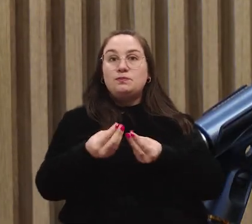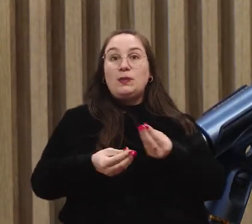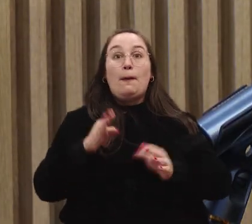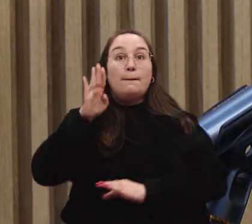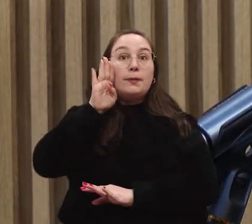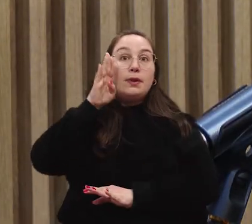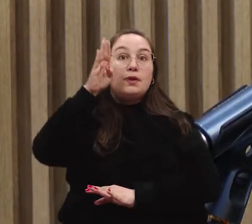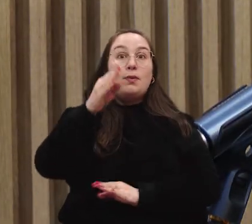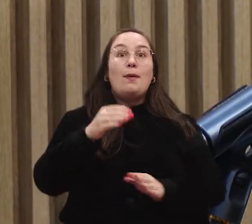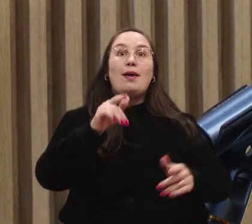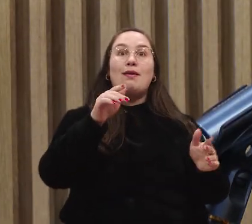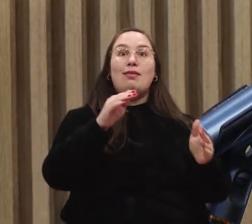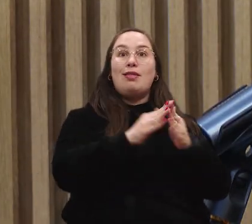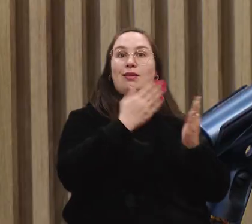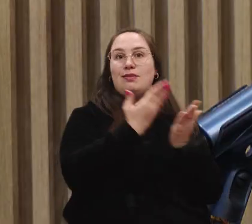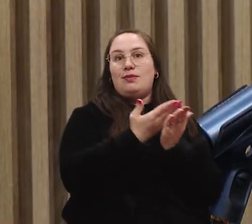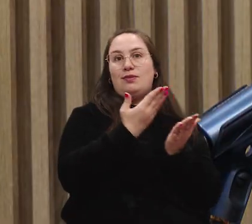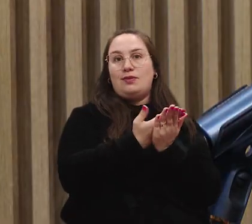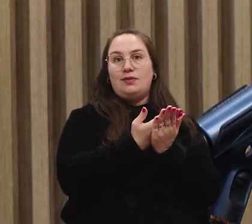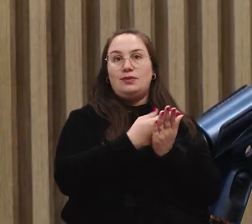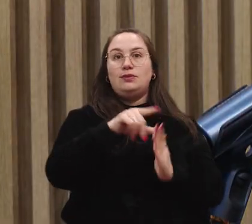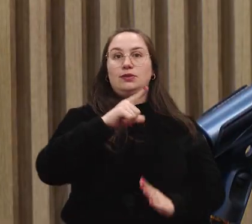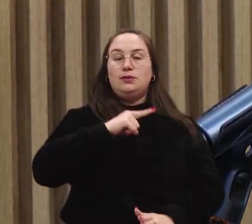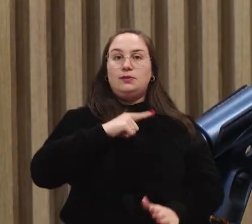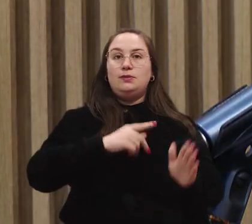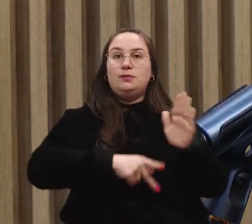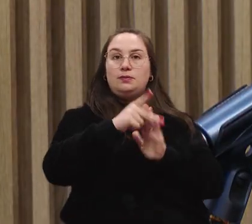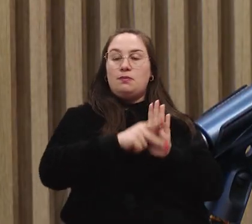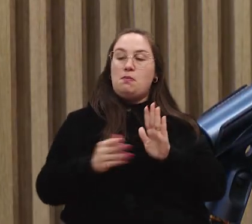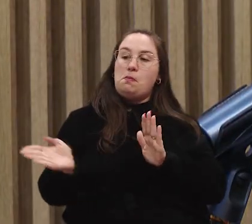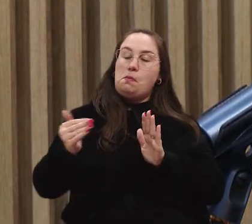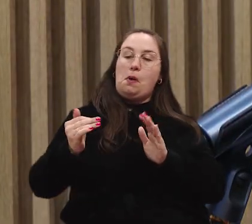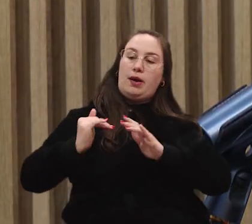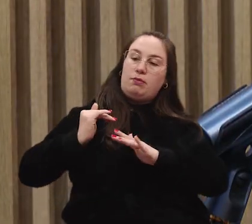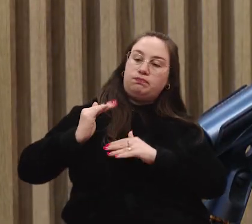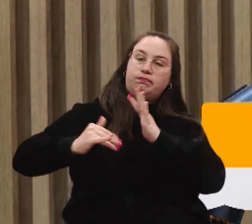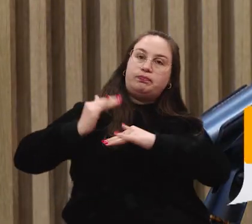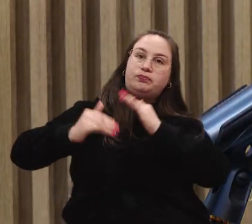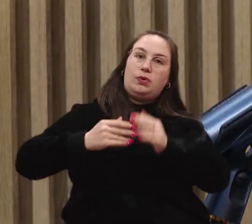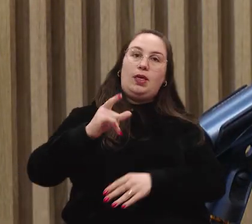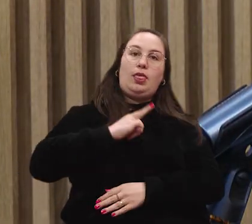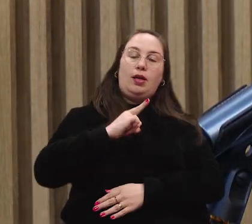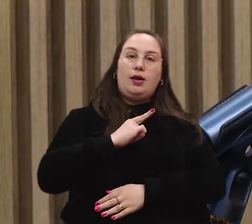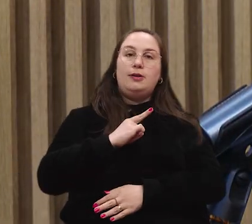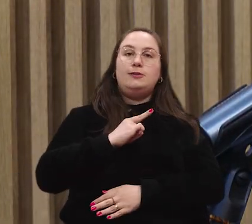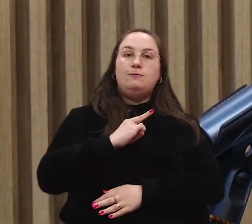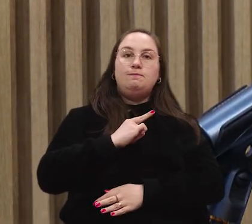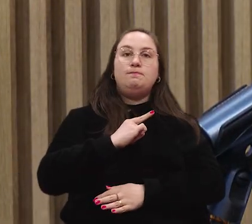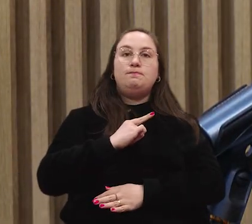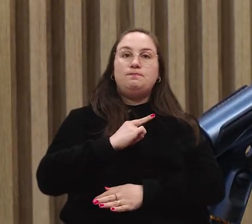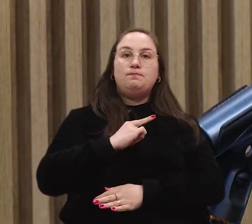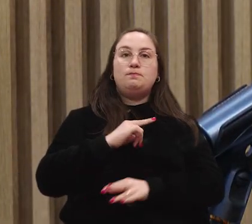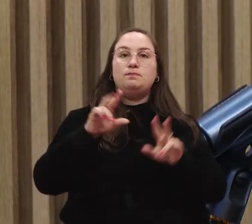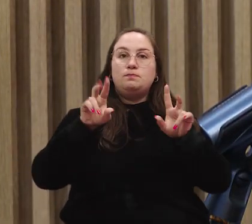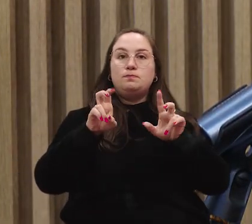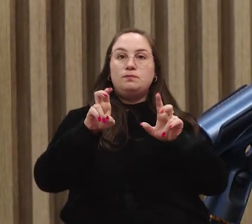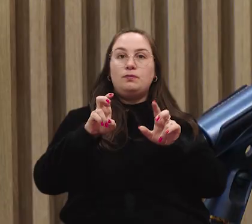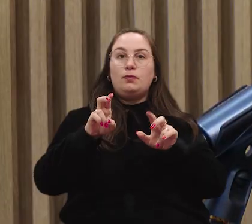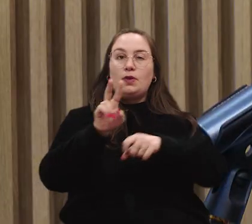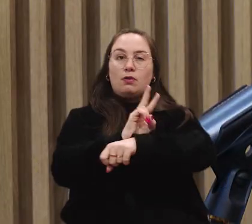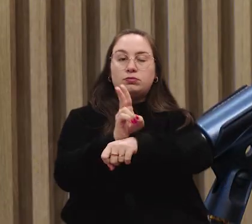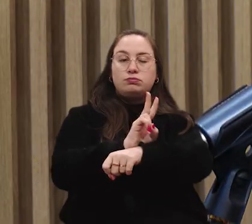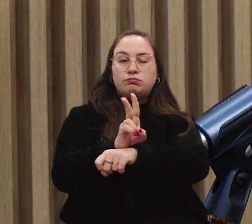financeira, principalmente nas escolas. Temos um programa Bora Crescer, temos um programa que se chama